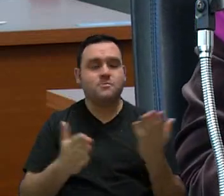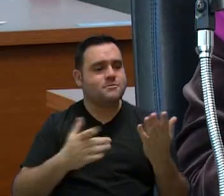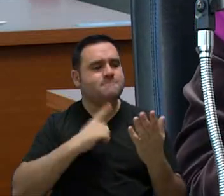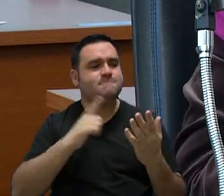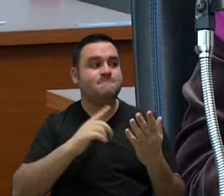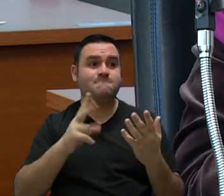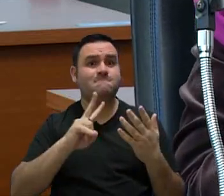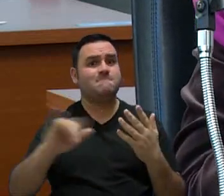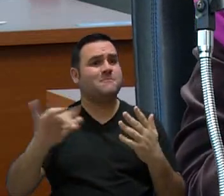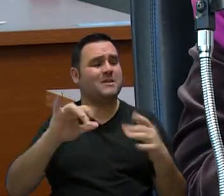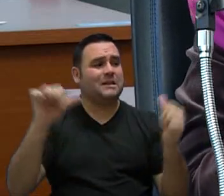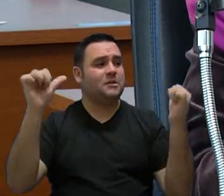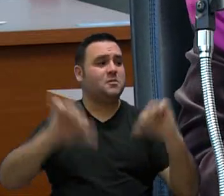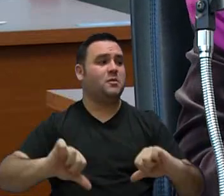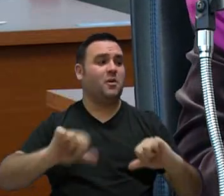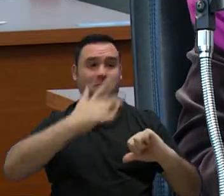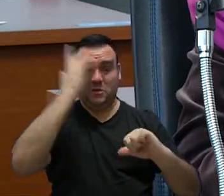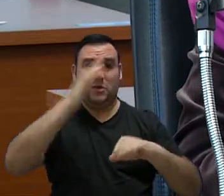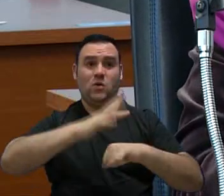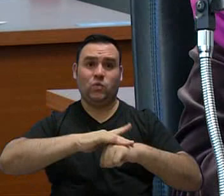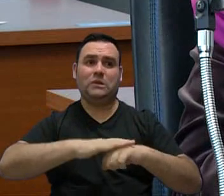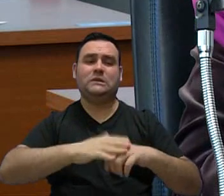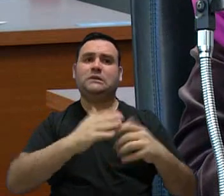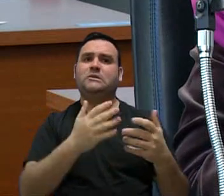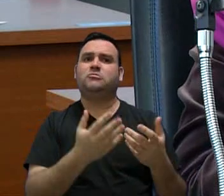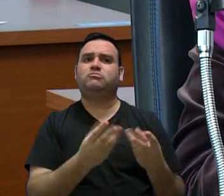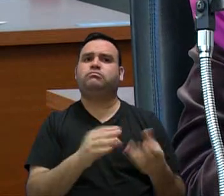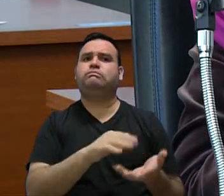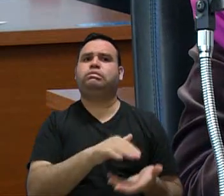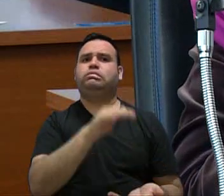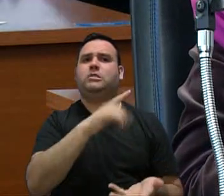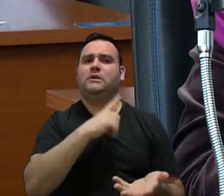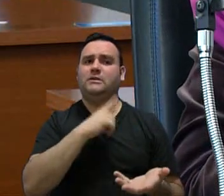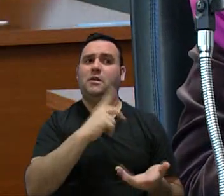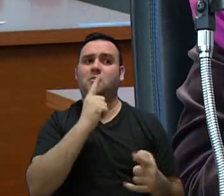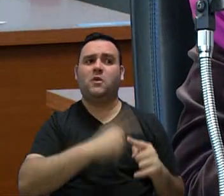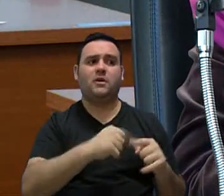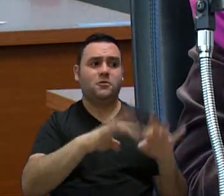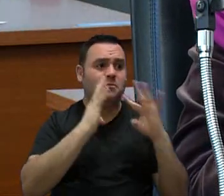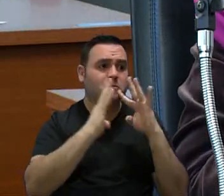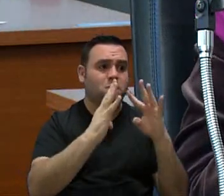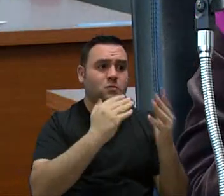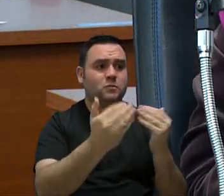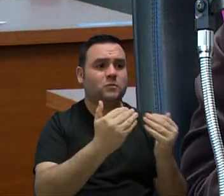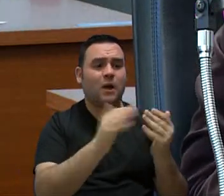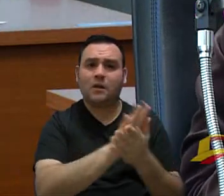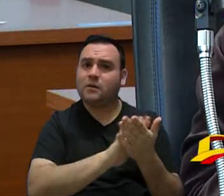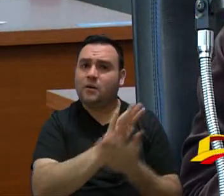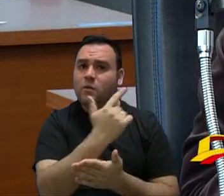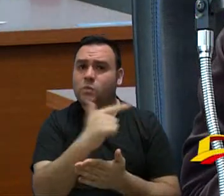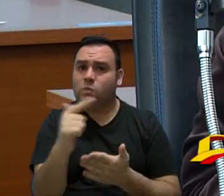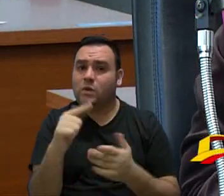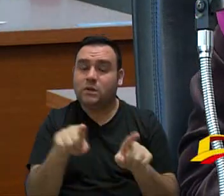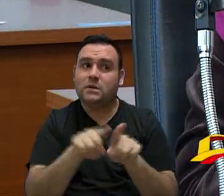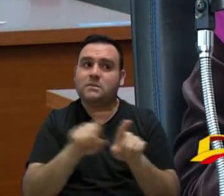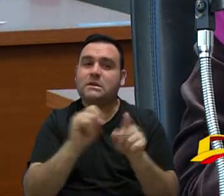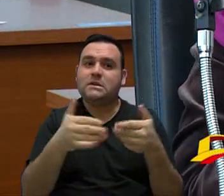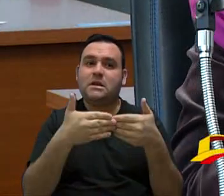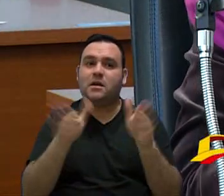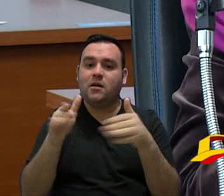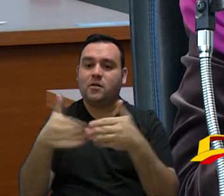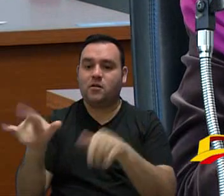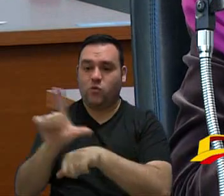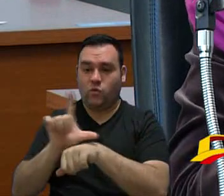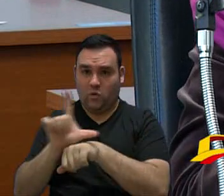represamento vai ser dramático ele já está sendo dramático porque as pessoas não estão sendo atendidas se vai haver flexibilização